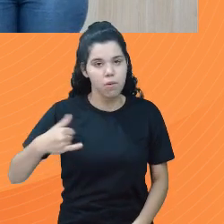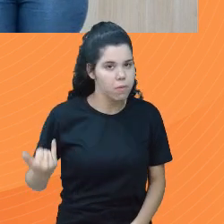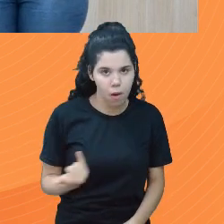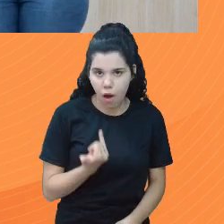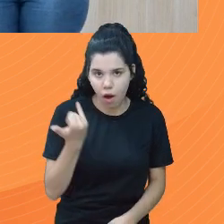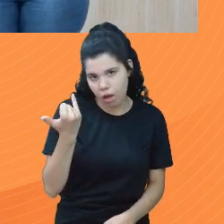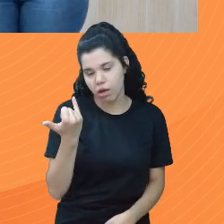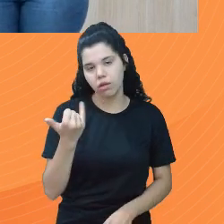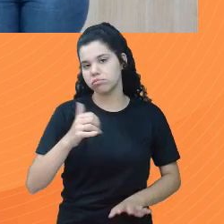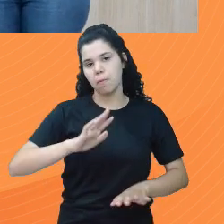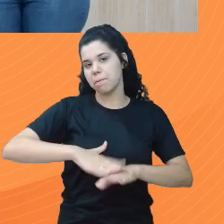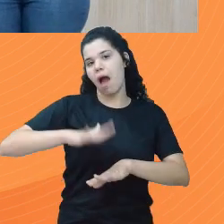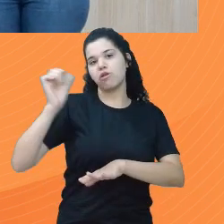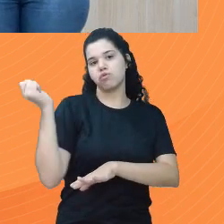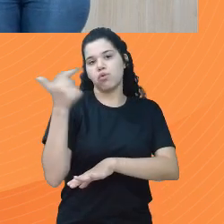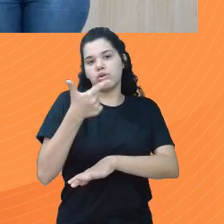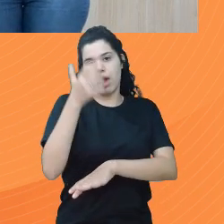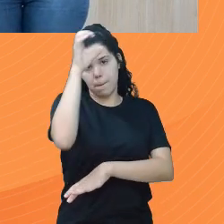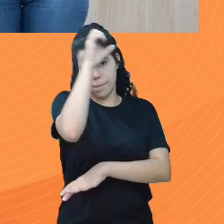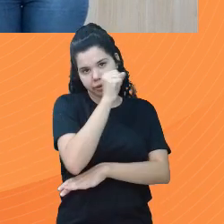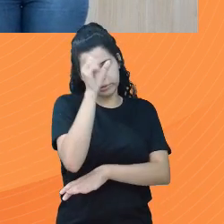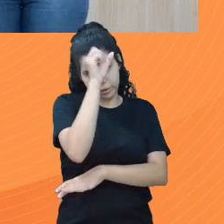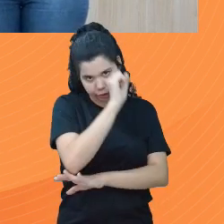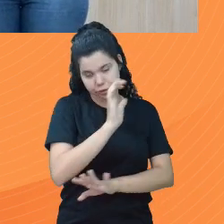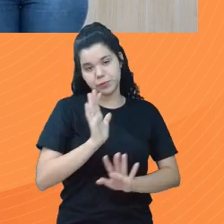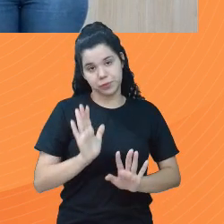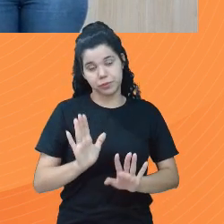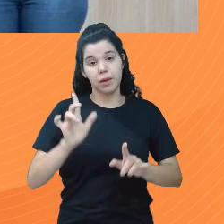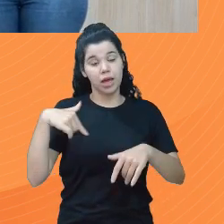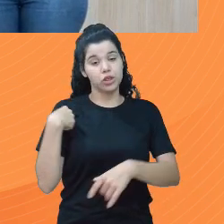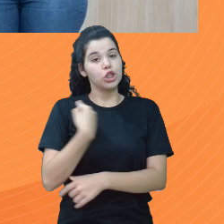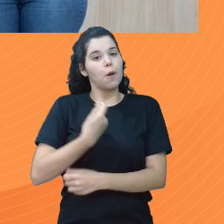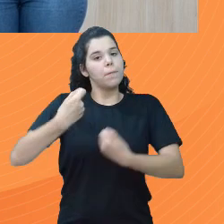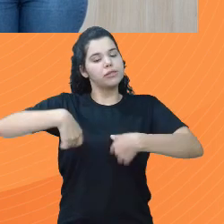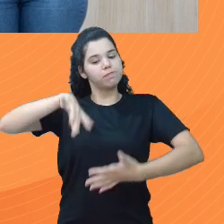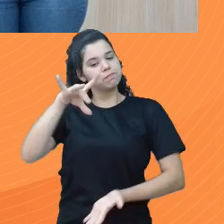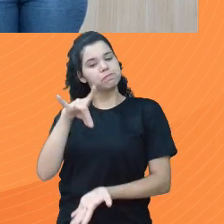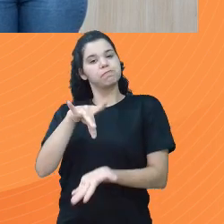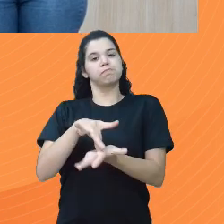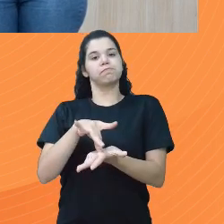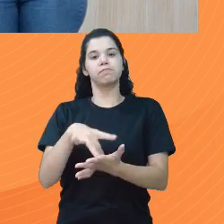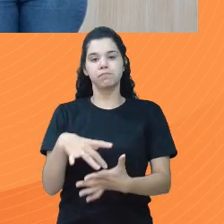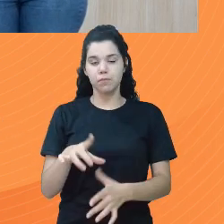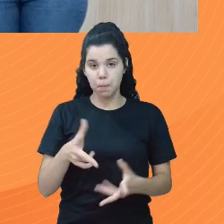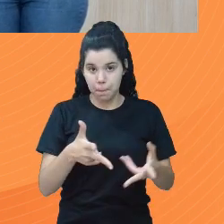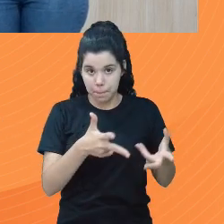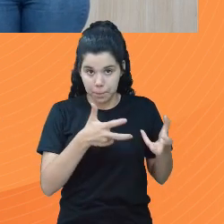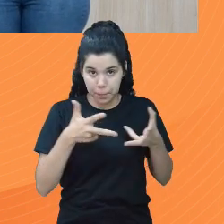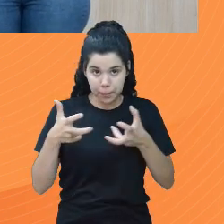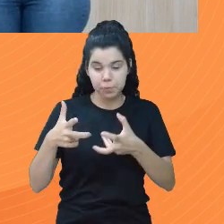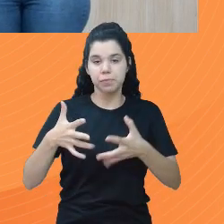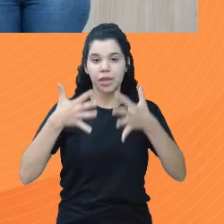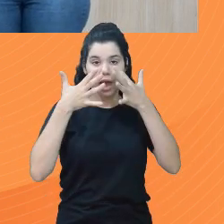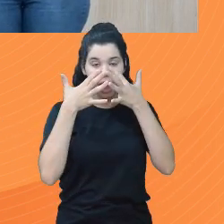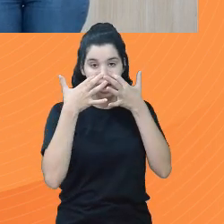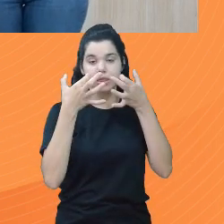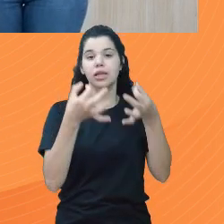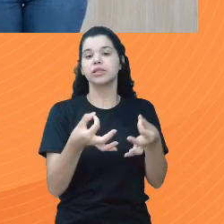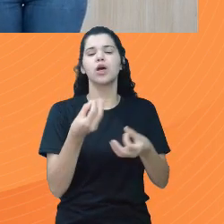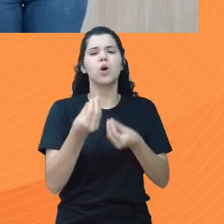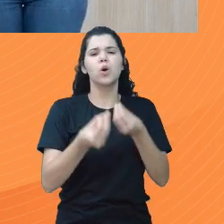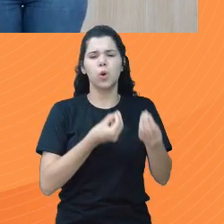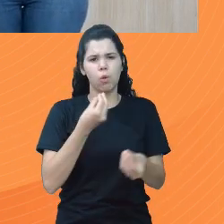gente conseguiu perceber não seja o mais importante, mas porque a gente, de verdade, vai poder estar atento a como